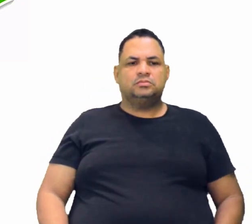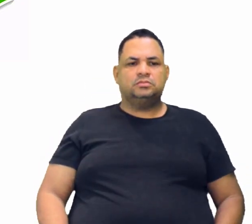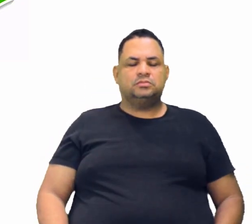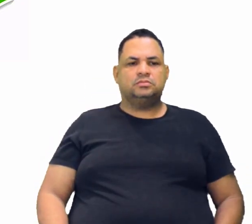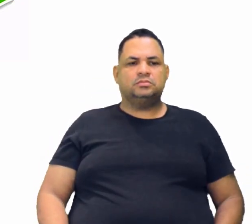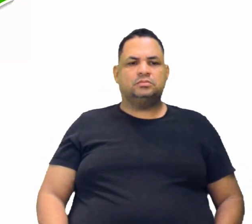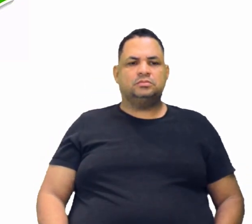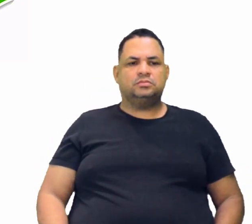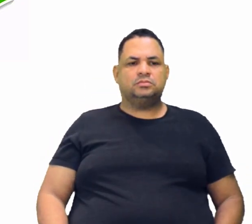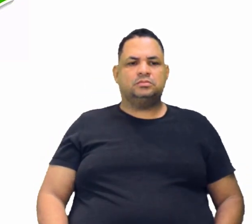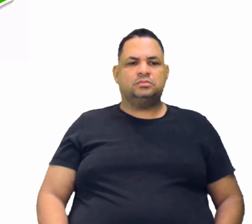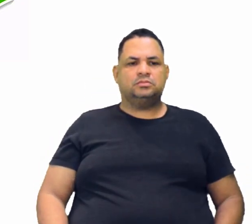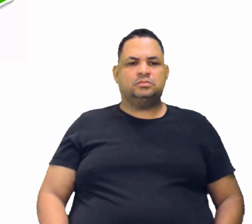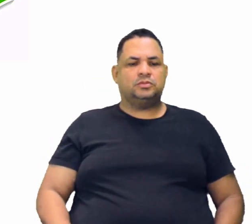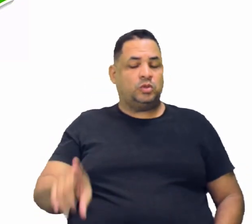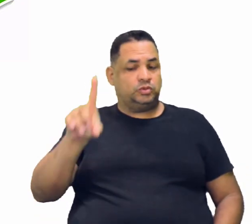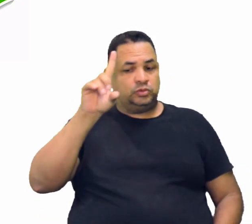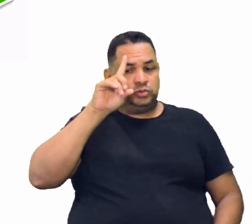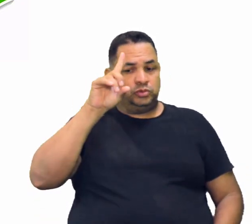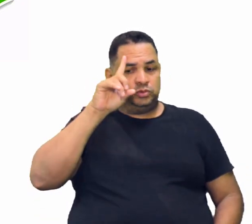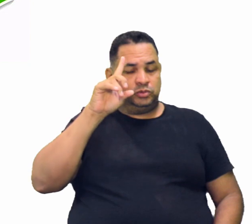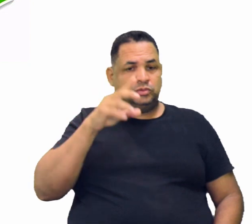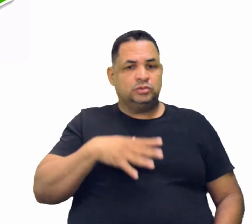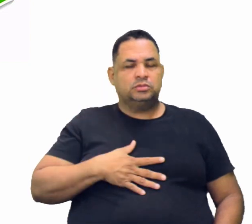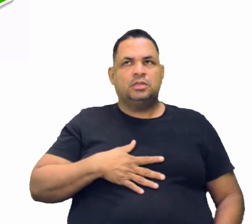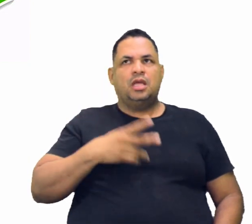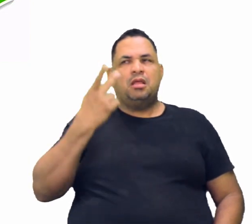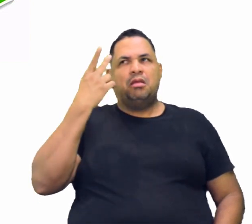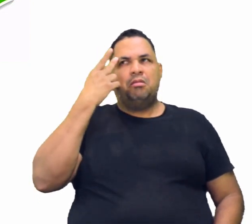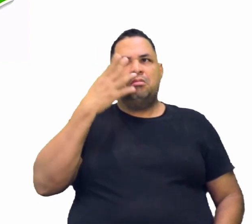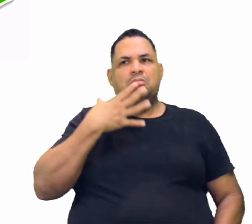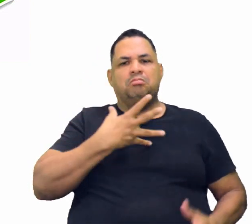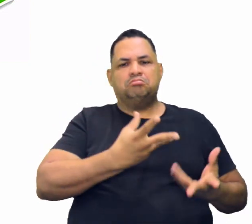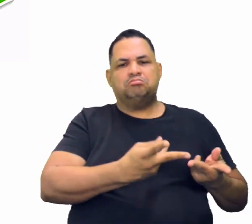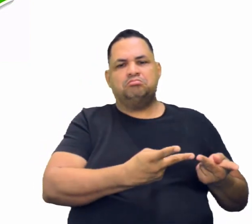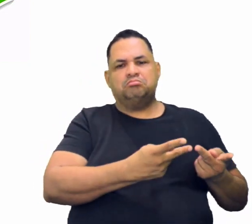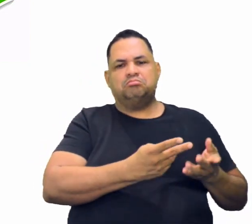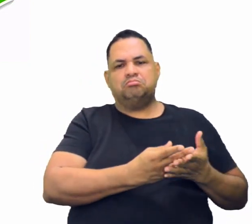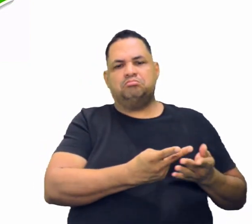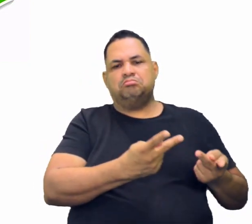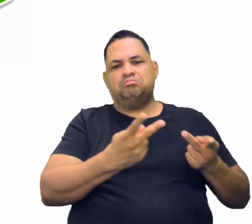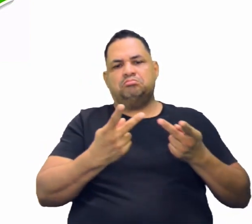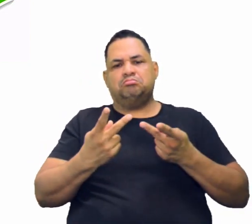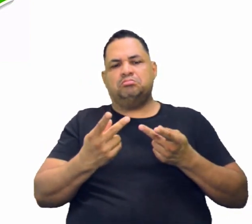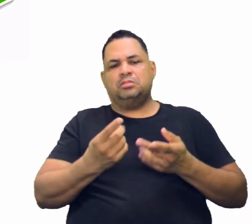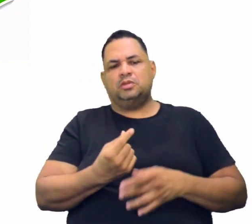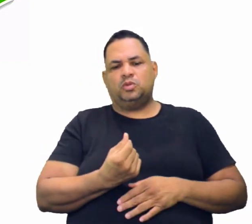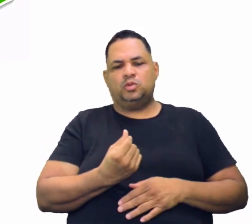lá. No dia a dia é comum, por exemplo, me empresta R$2.